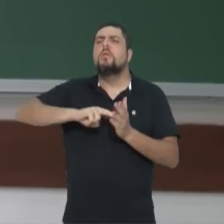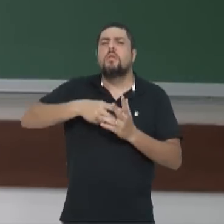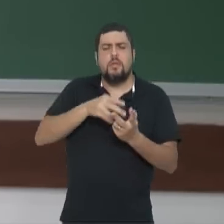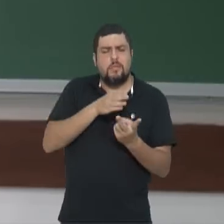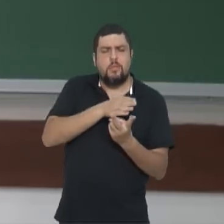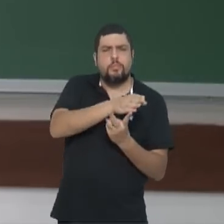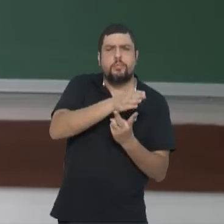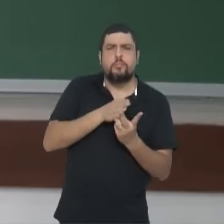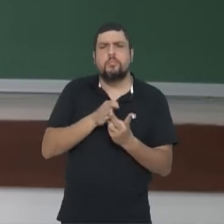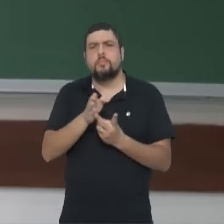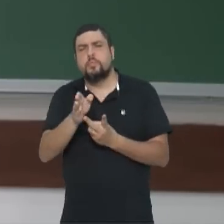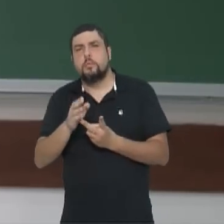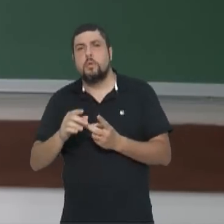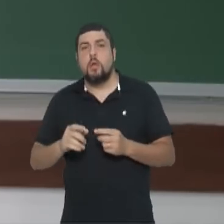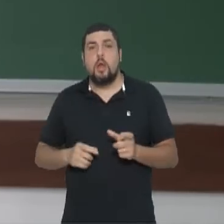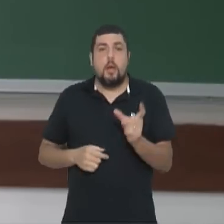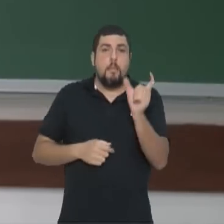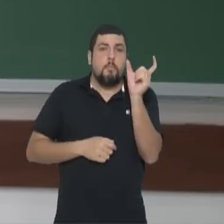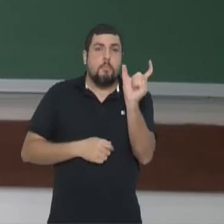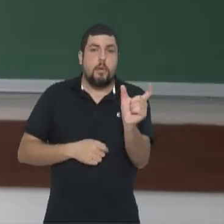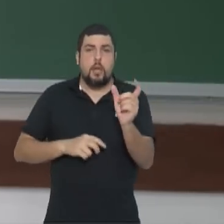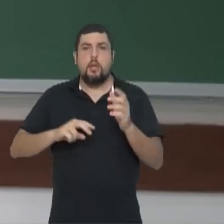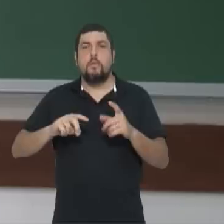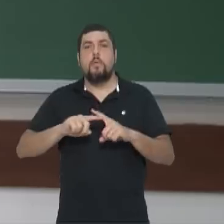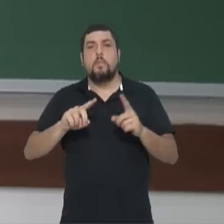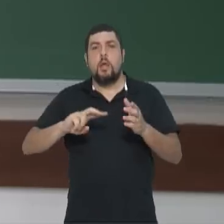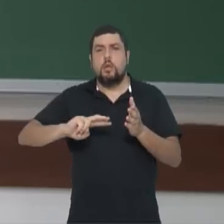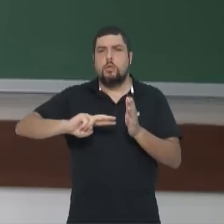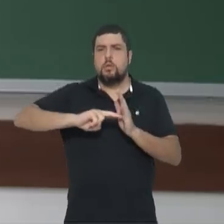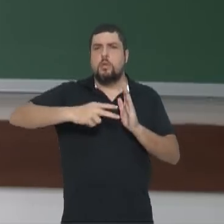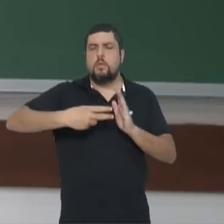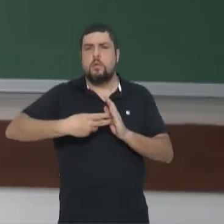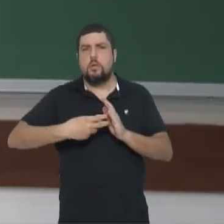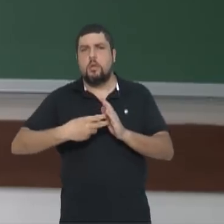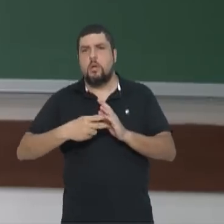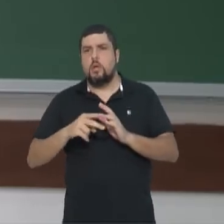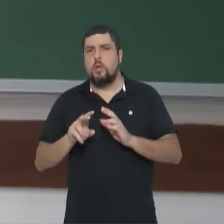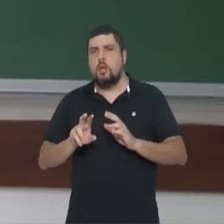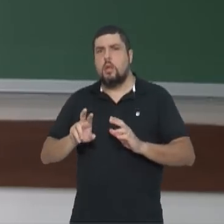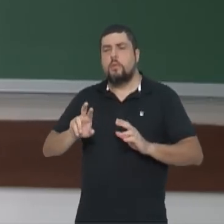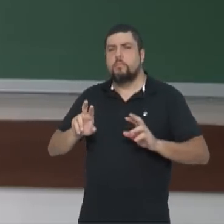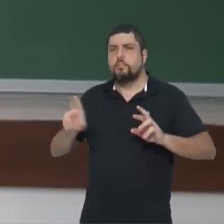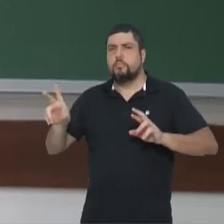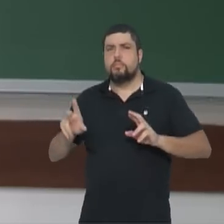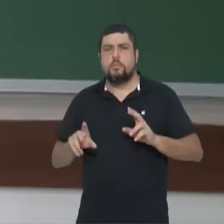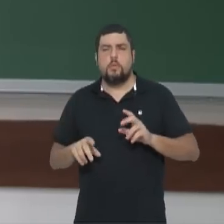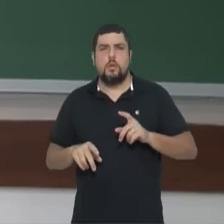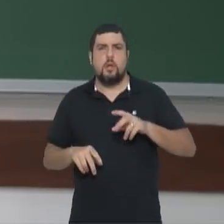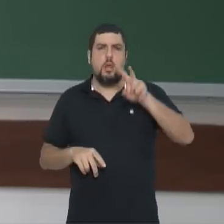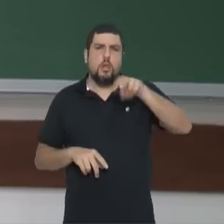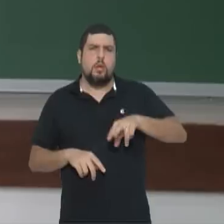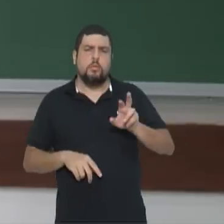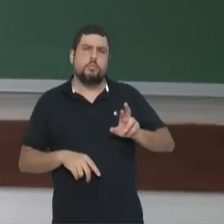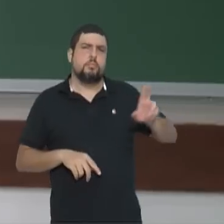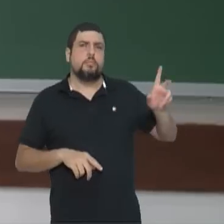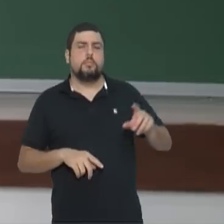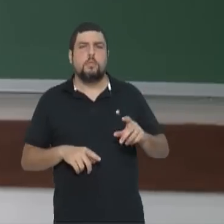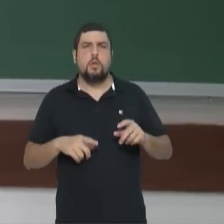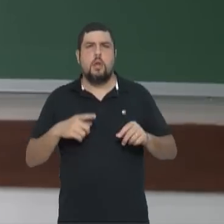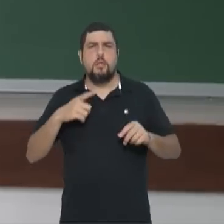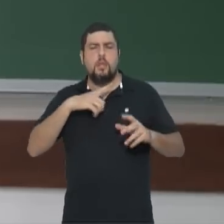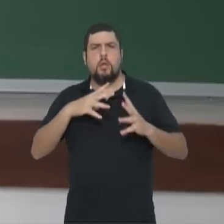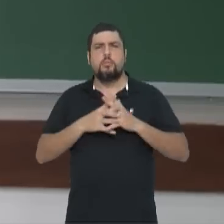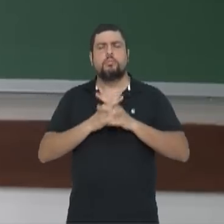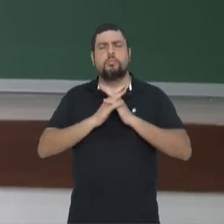quando eu tenho duplo sentido, né? Opa, eu entendi isso. Ah, não, eu entendi aquilo. Ah, então vamos rever essa